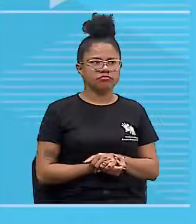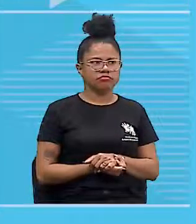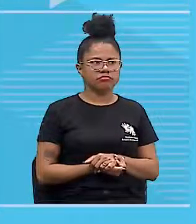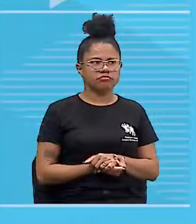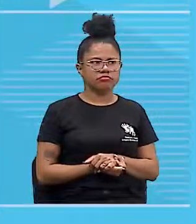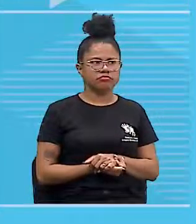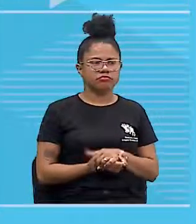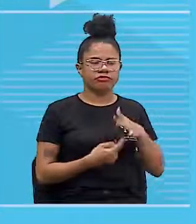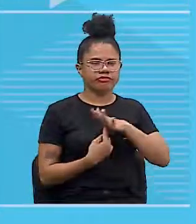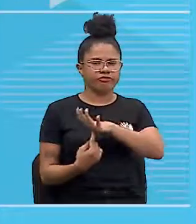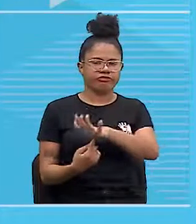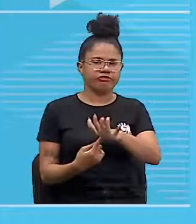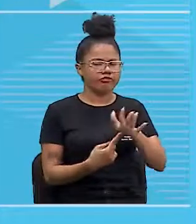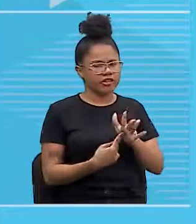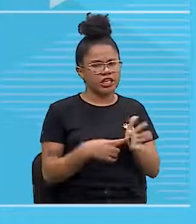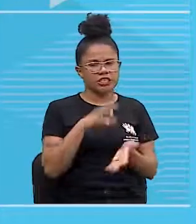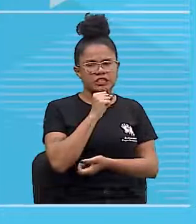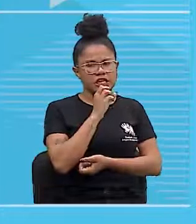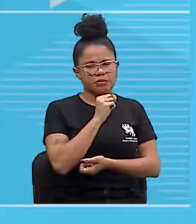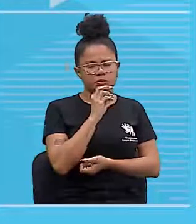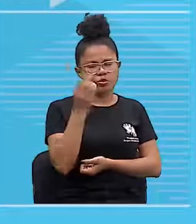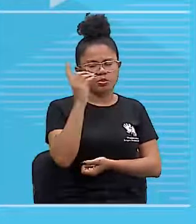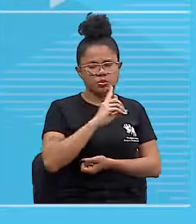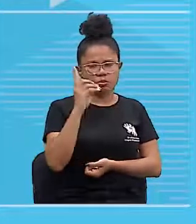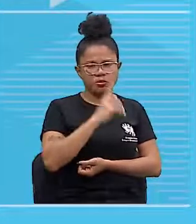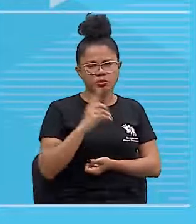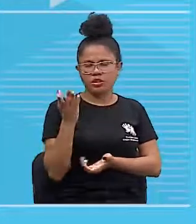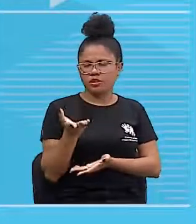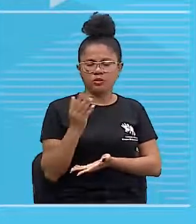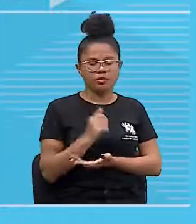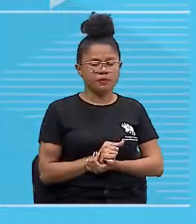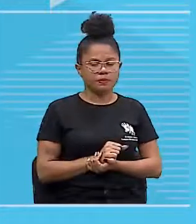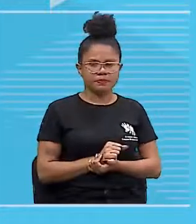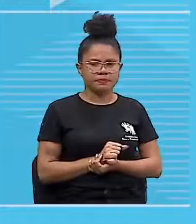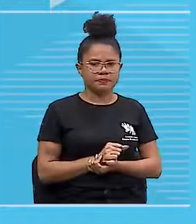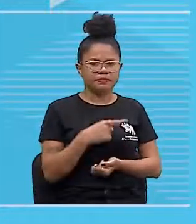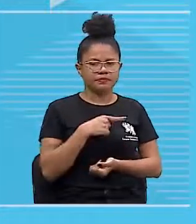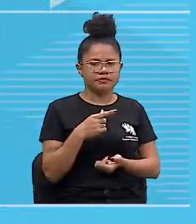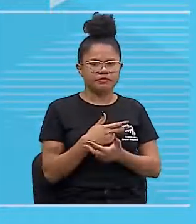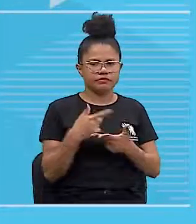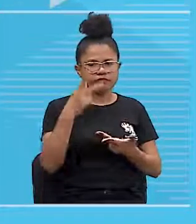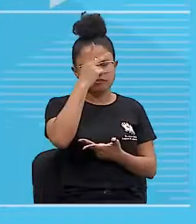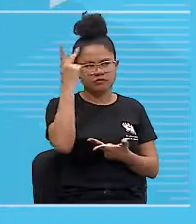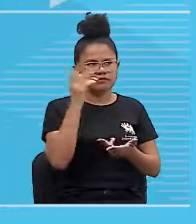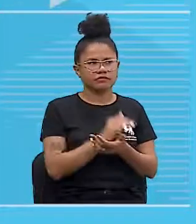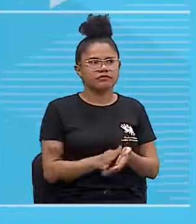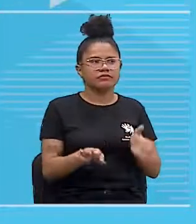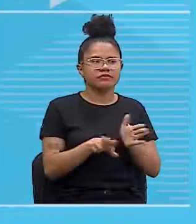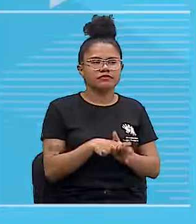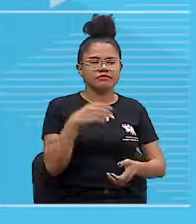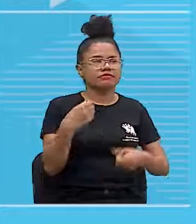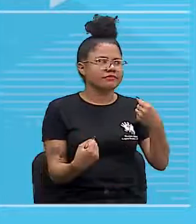nas feiras no final de semana não sei que dia feira na cidade de vocês e as pessoas que chegam a D20